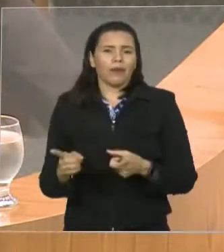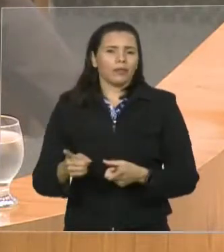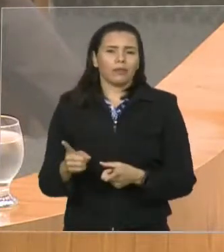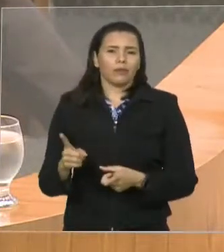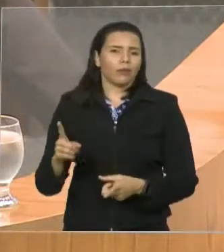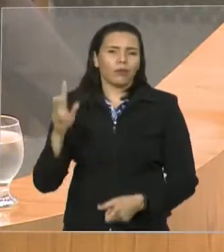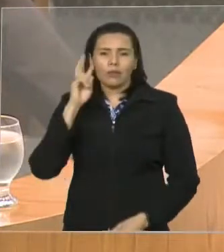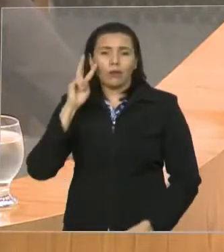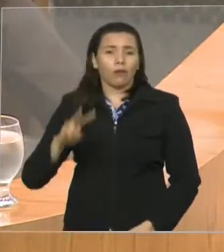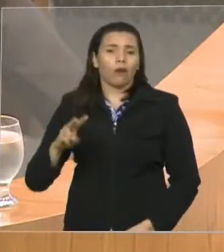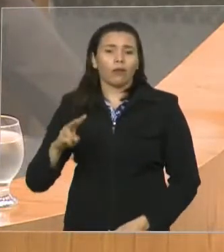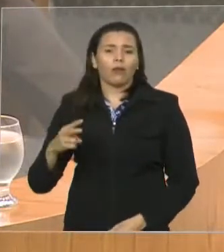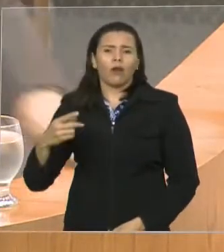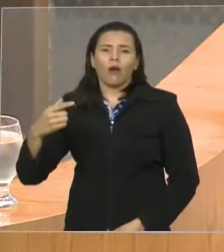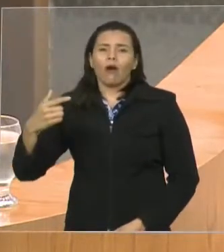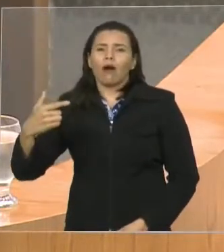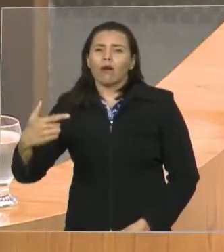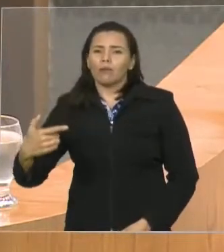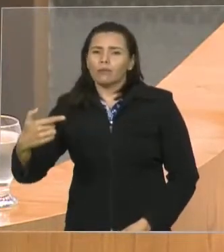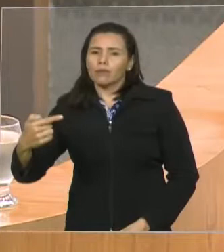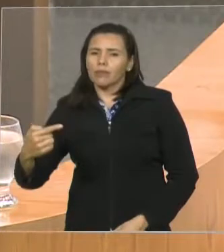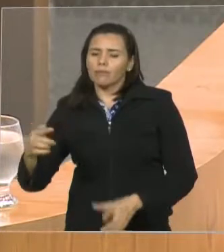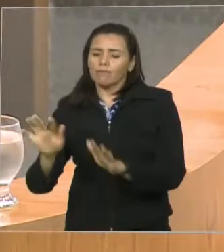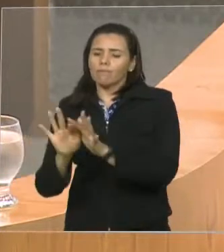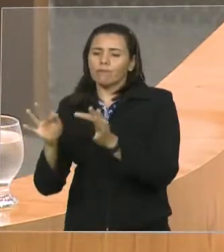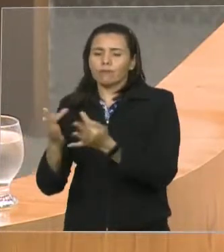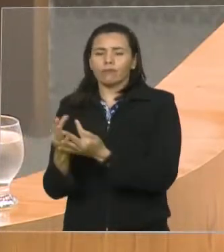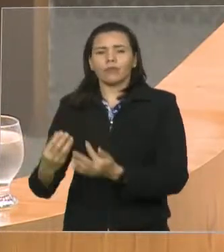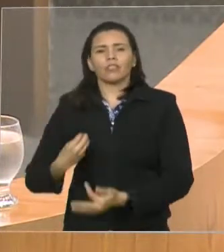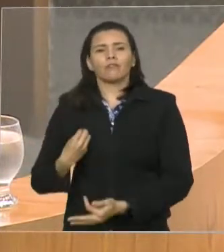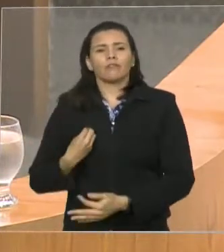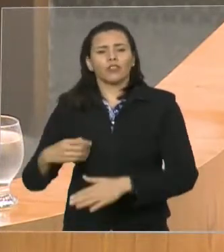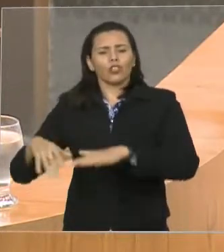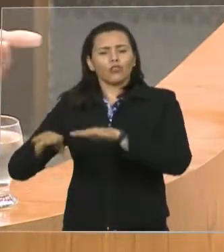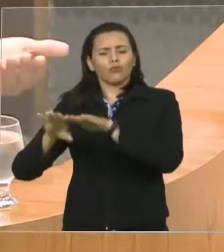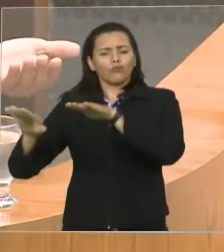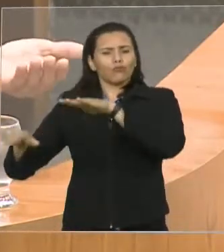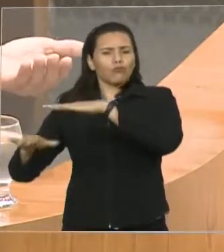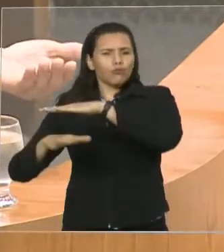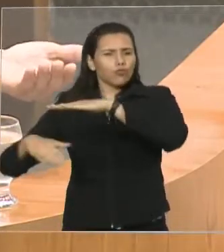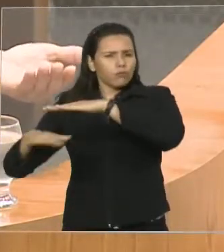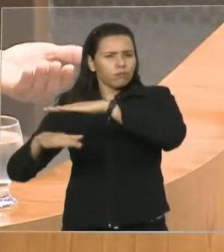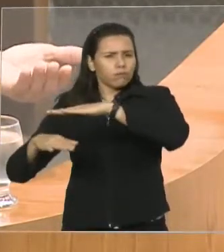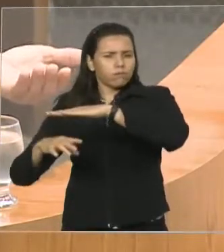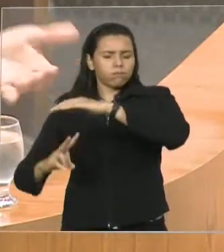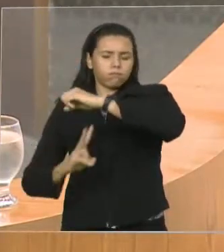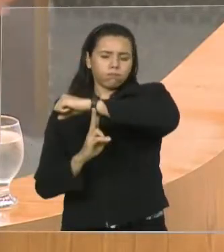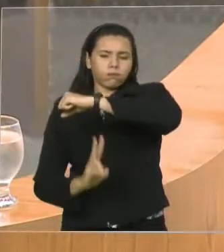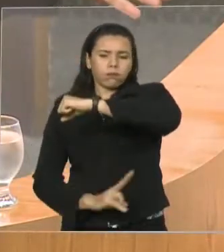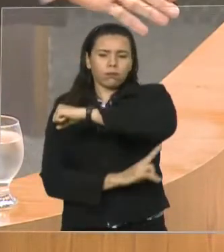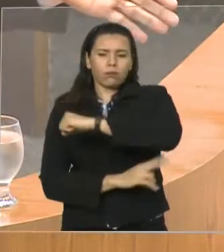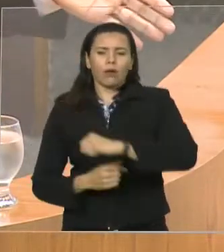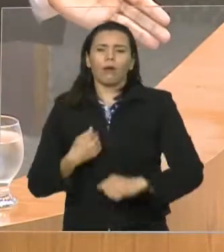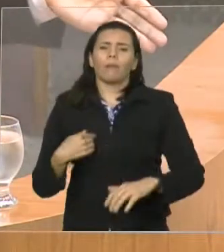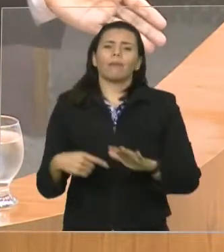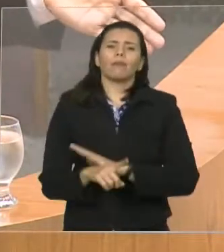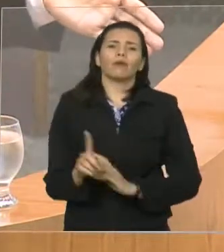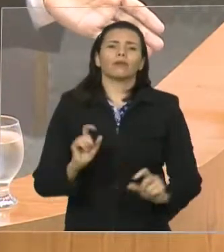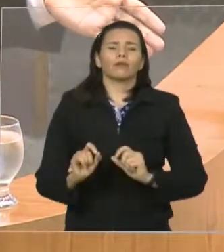embaixo da ponte de São Francisco. Deputado Wellington, o que o Poder Legislativo pode fazer? Nós temos que